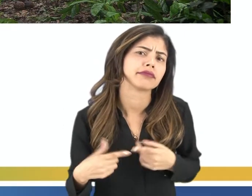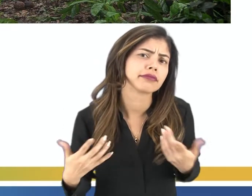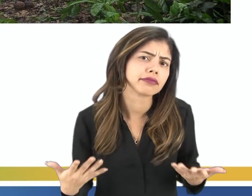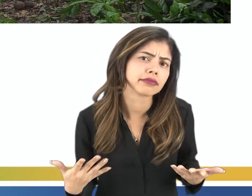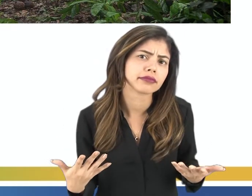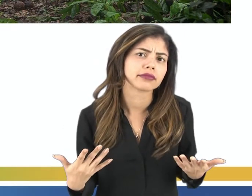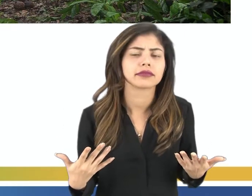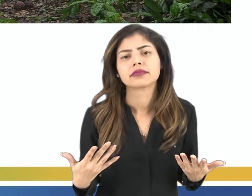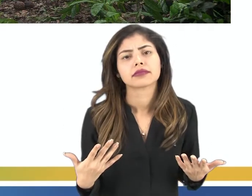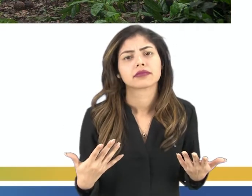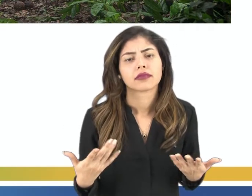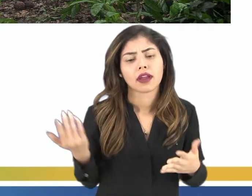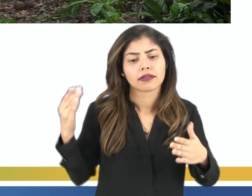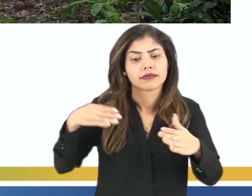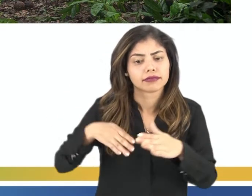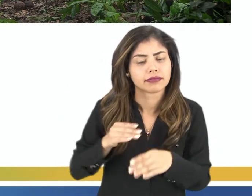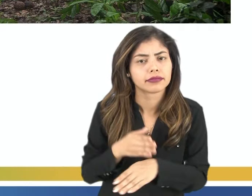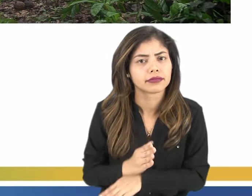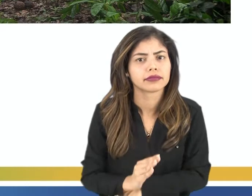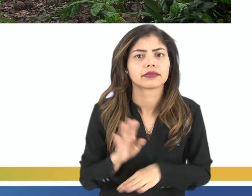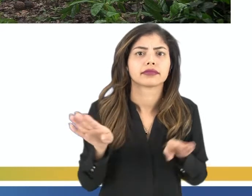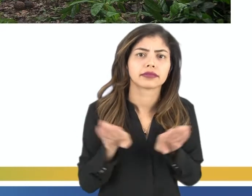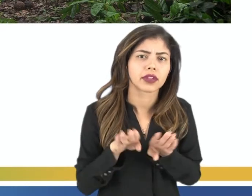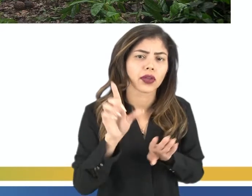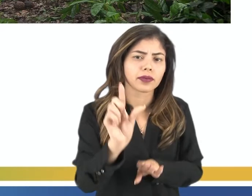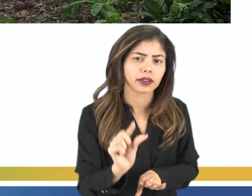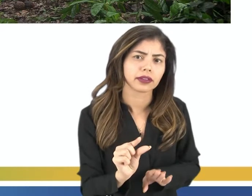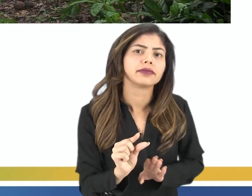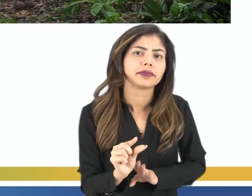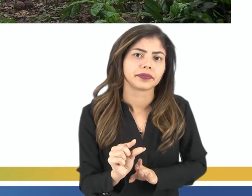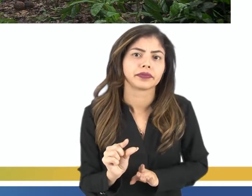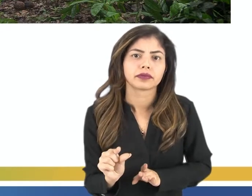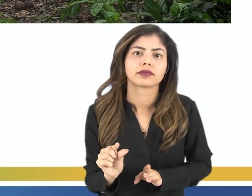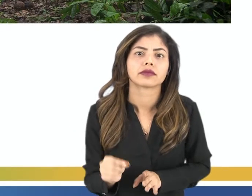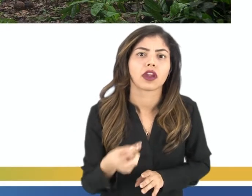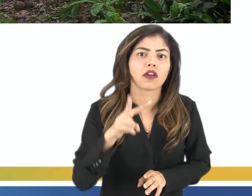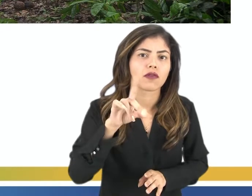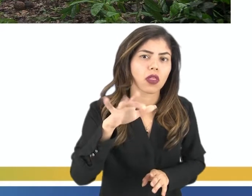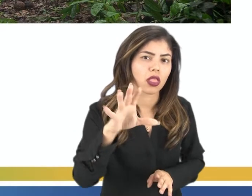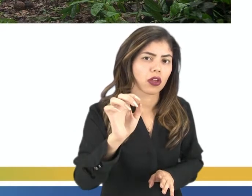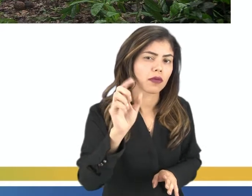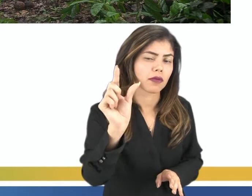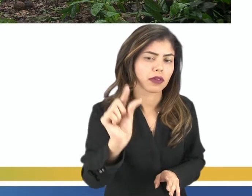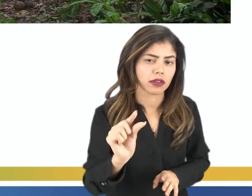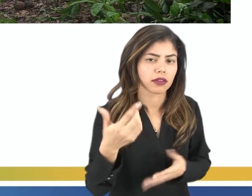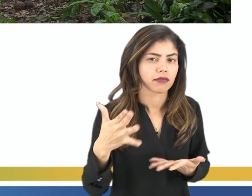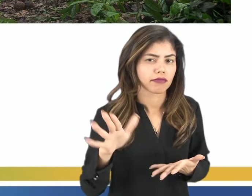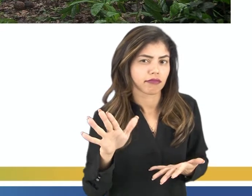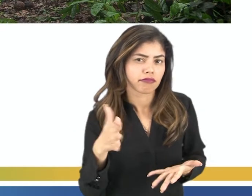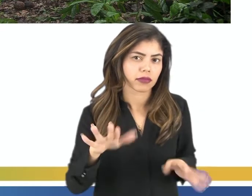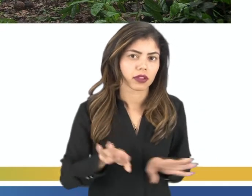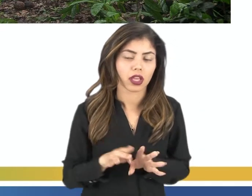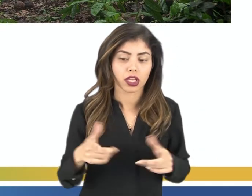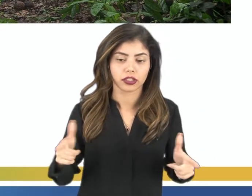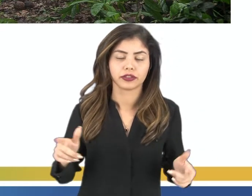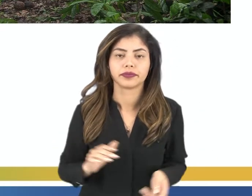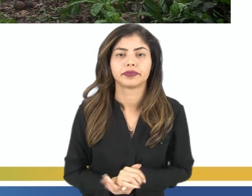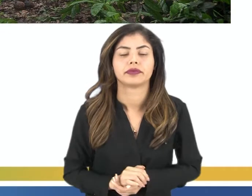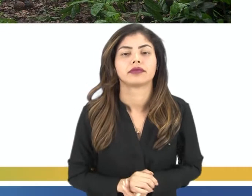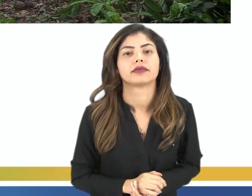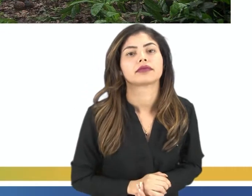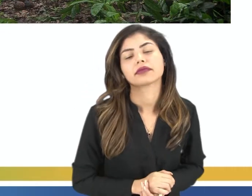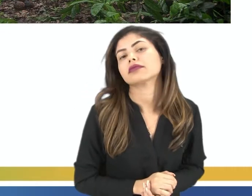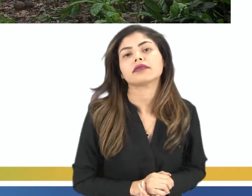eles adentraram em um rio menor, né, com um volume de água bem pequeno, não dá para adentrar um barco grande.